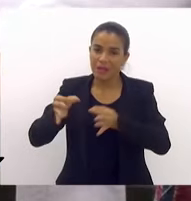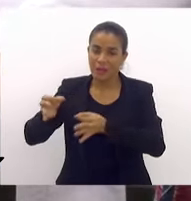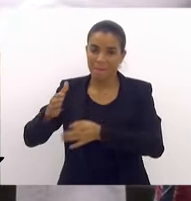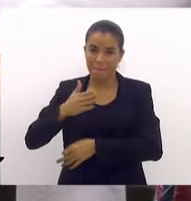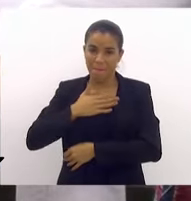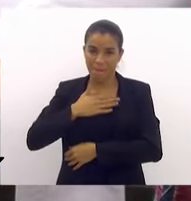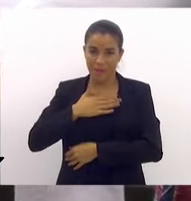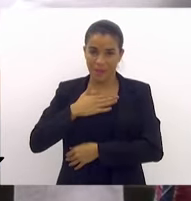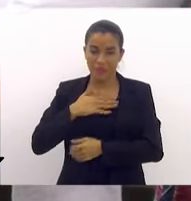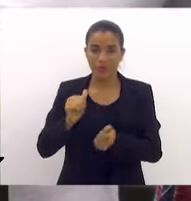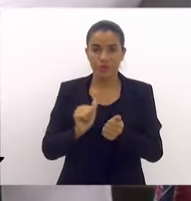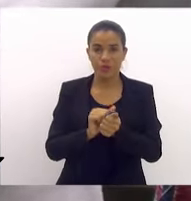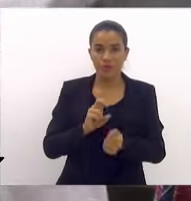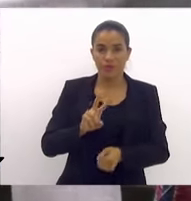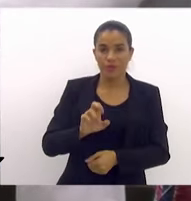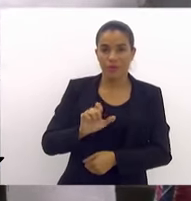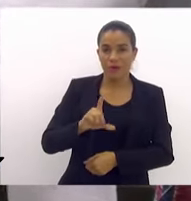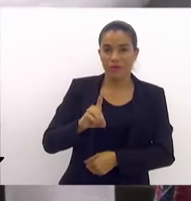deputado Valdec, que a gente tenta